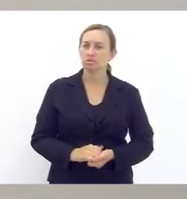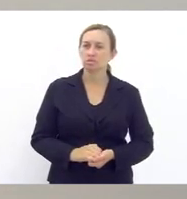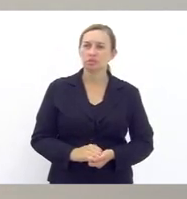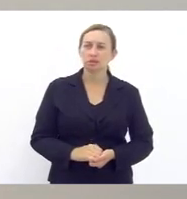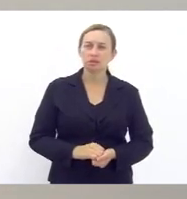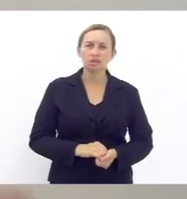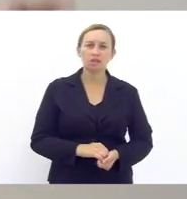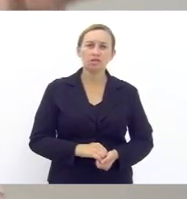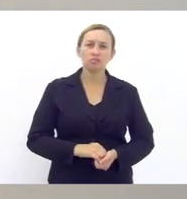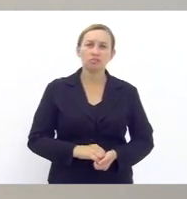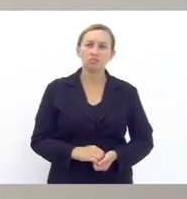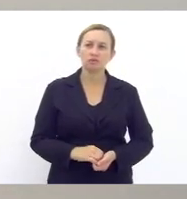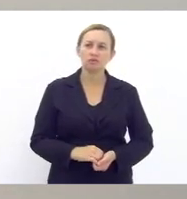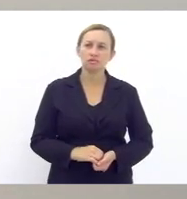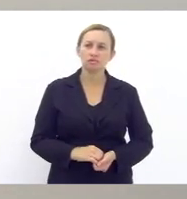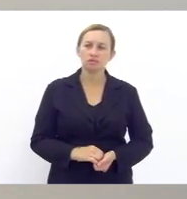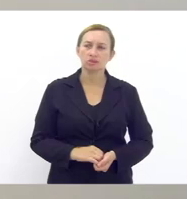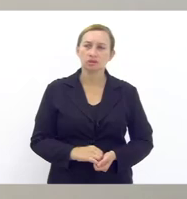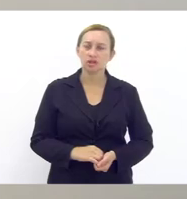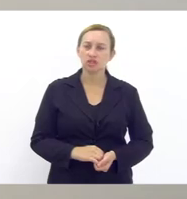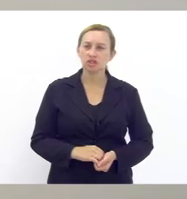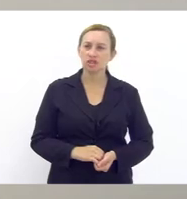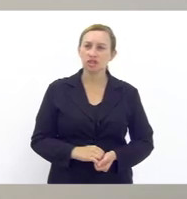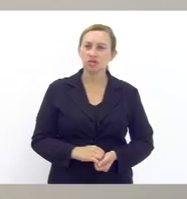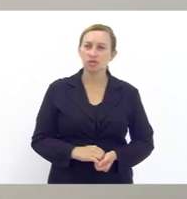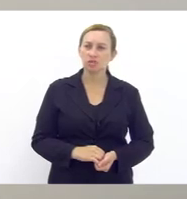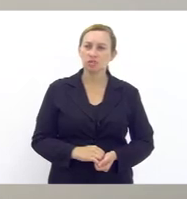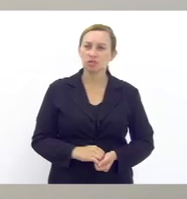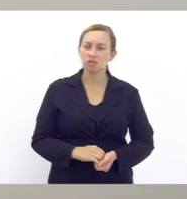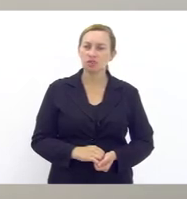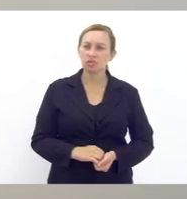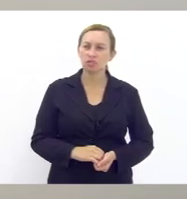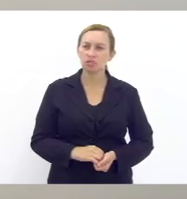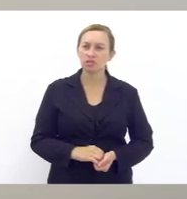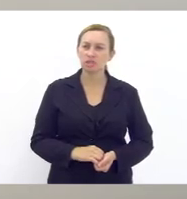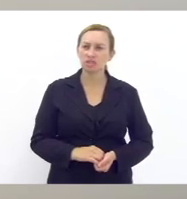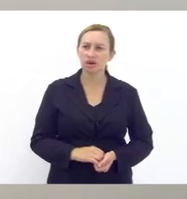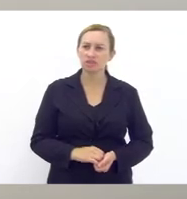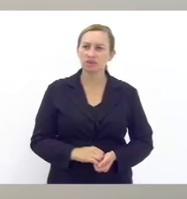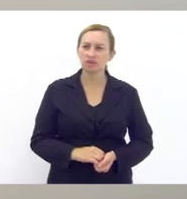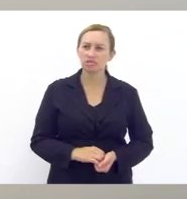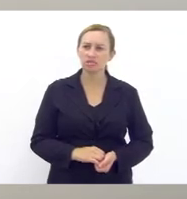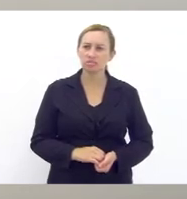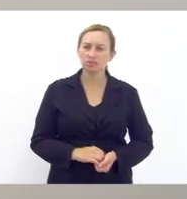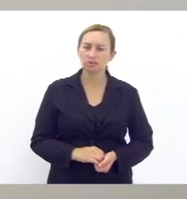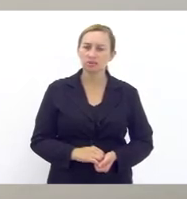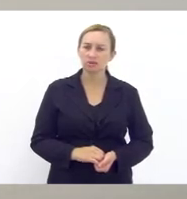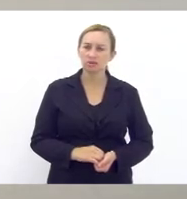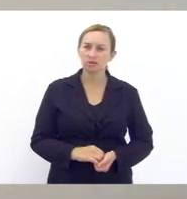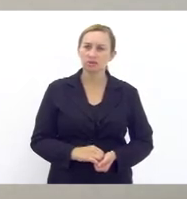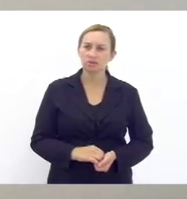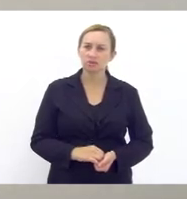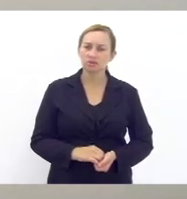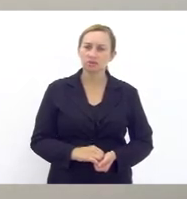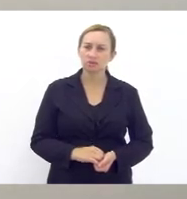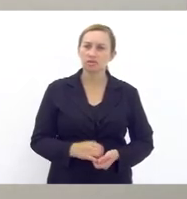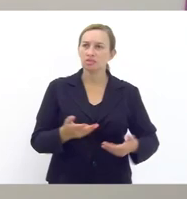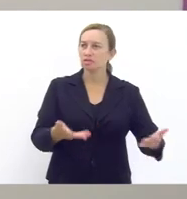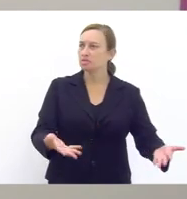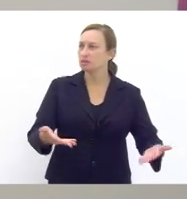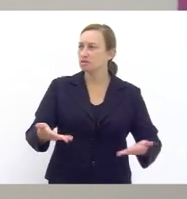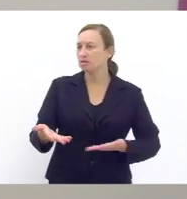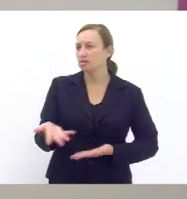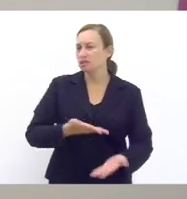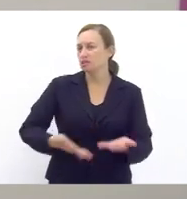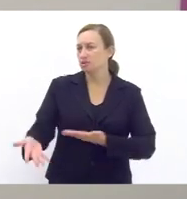a partir daí falando sobre as audiências de Custódia e entendendo que nós temos uma grande parceria com a Defensoria